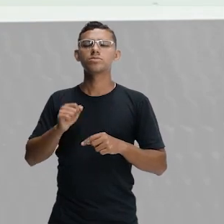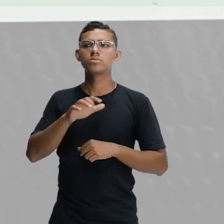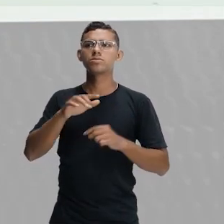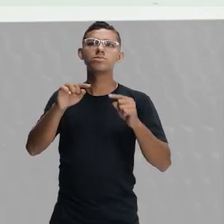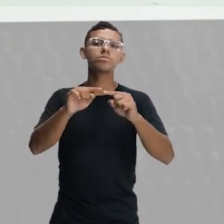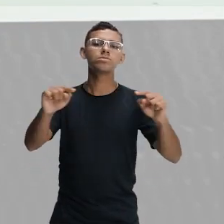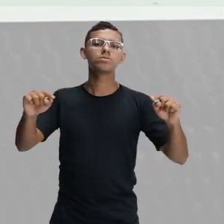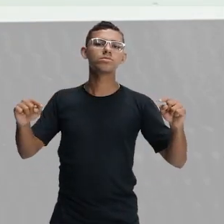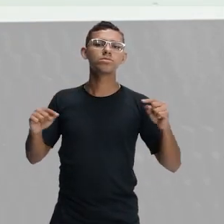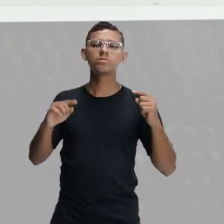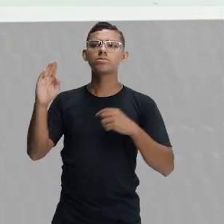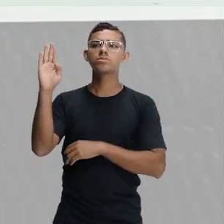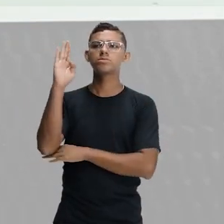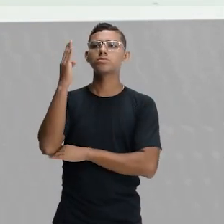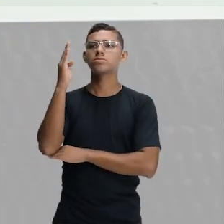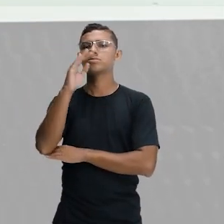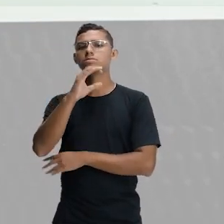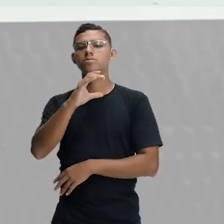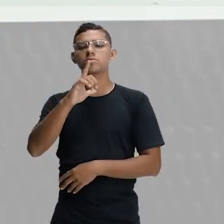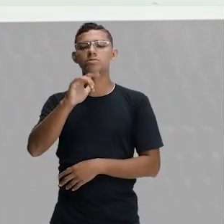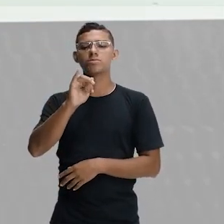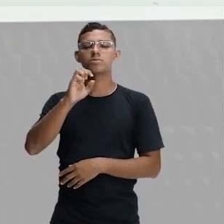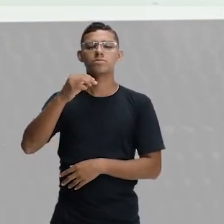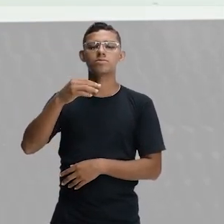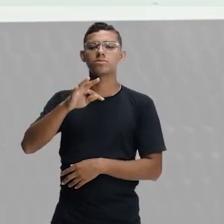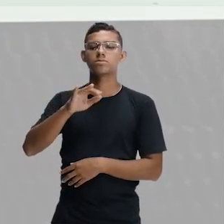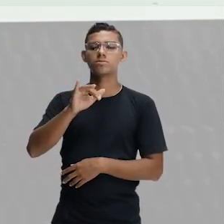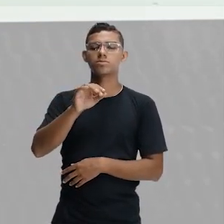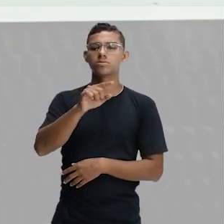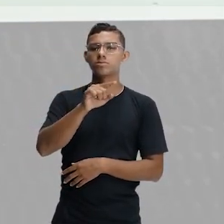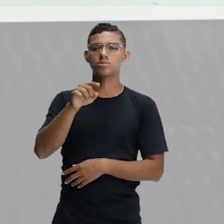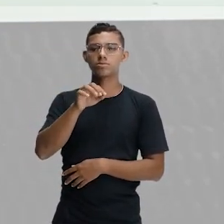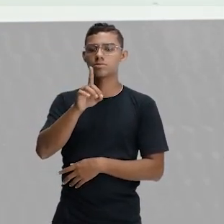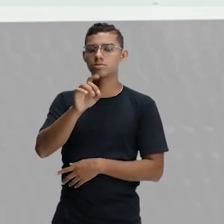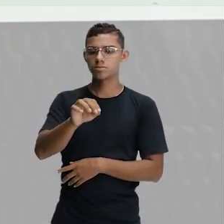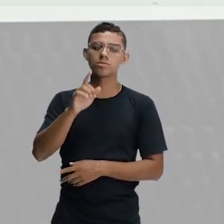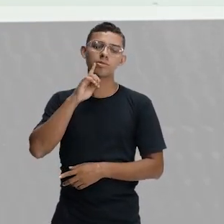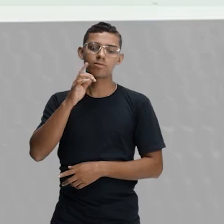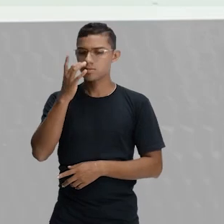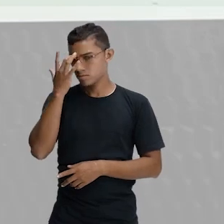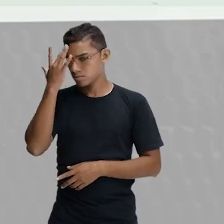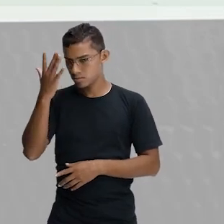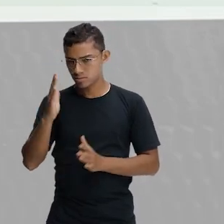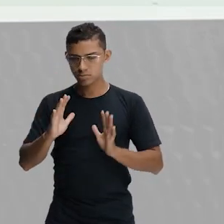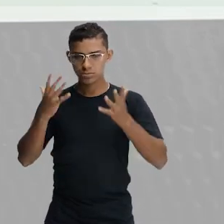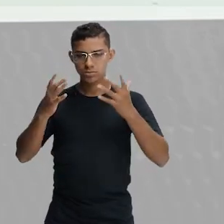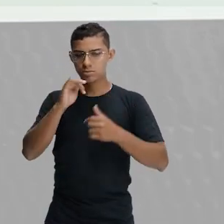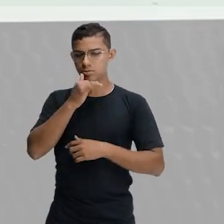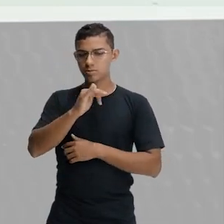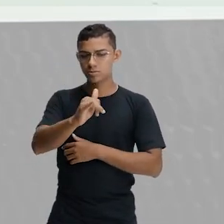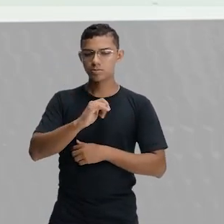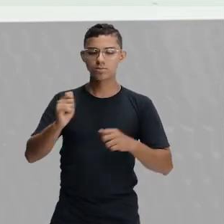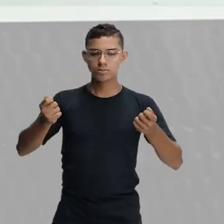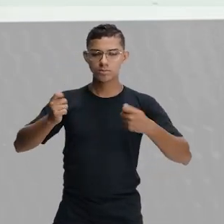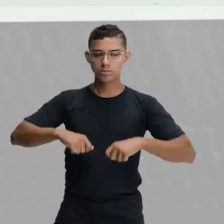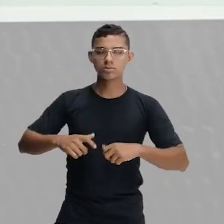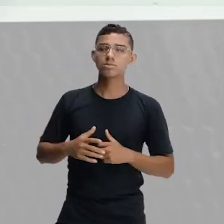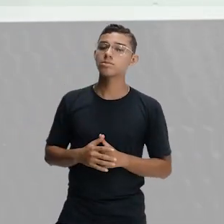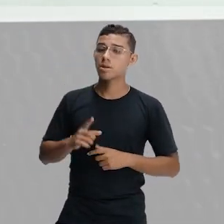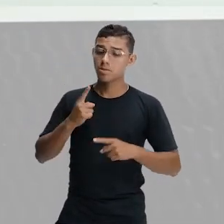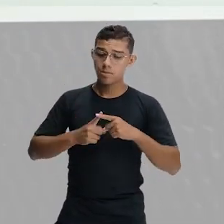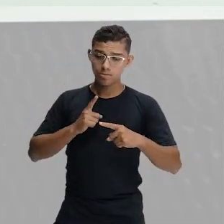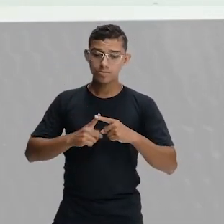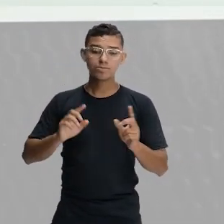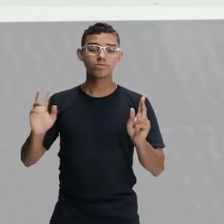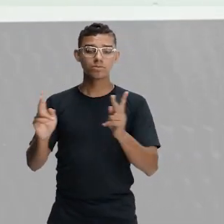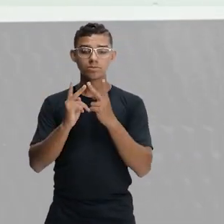ambiente climatizado? Porque o ambiente climatizado ele vai facilitar esses processos de eletrização, justamente por causa do